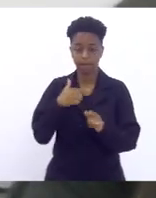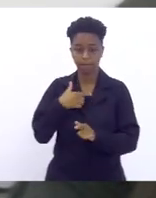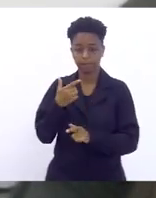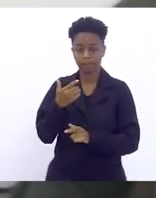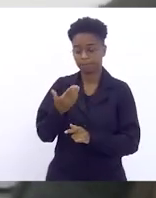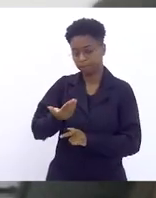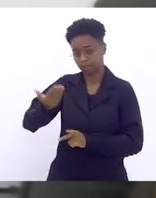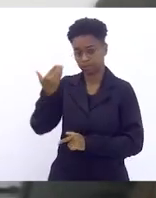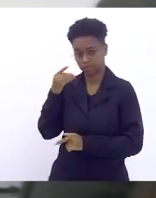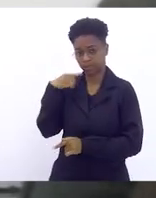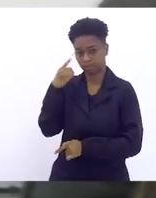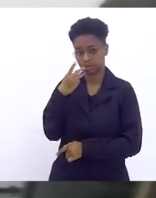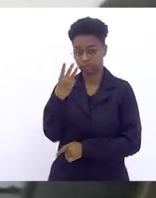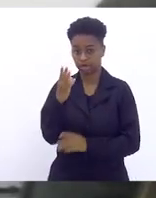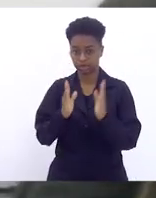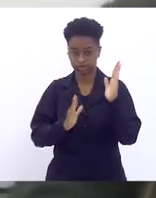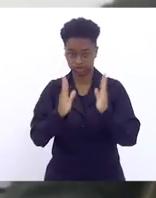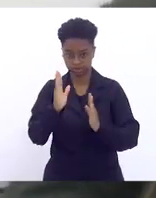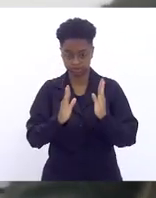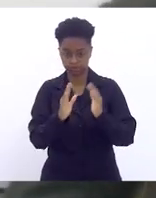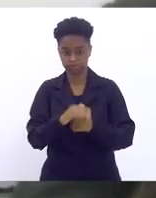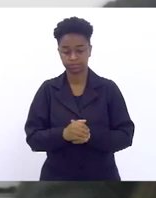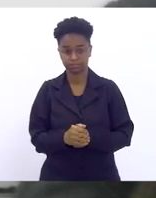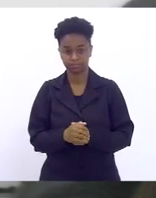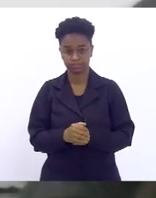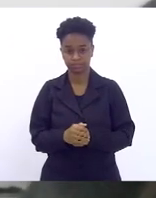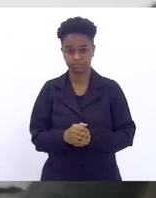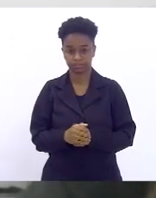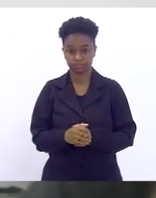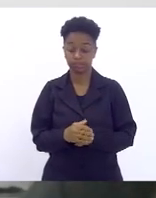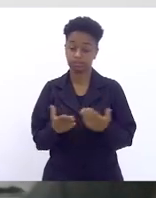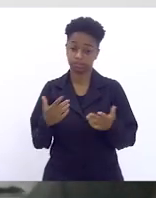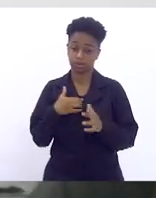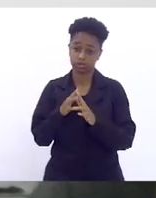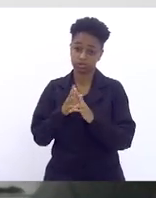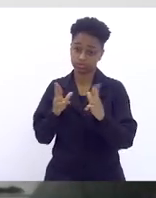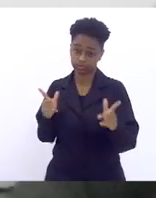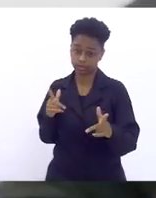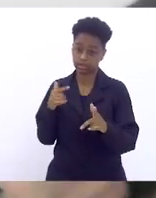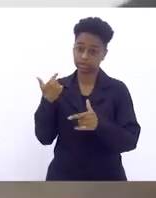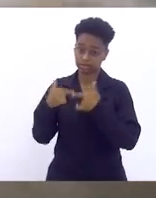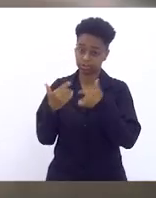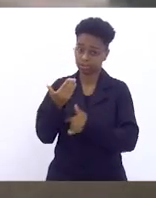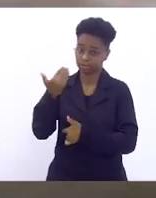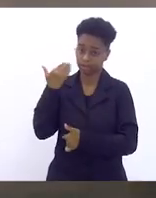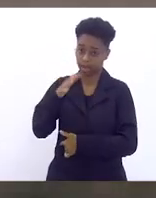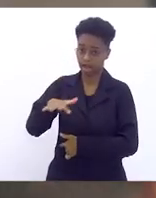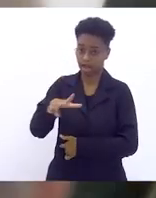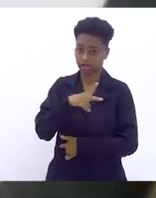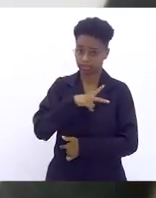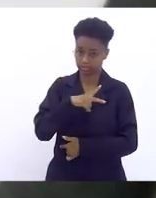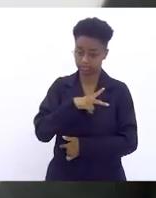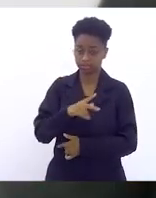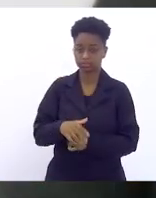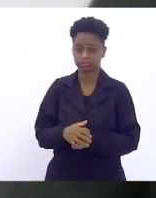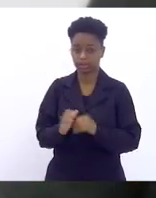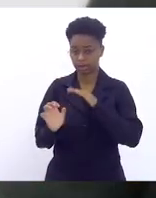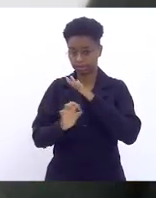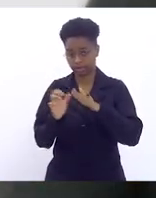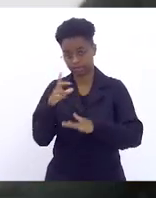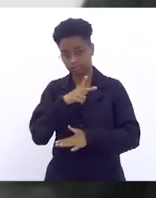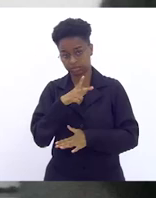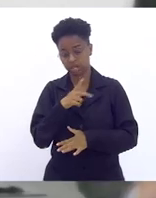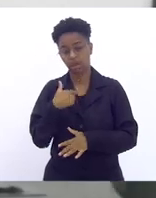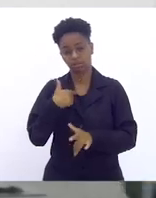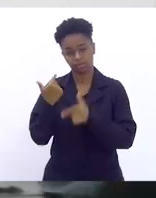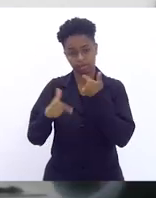durante três mandatos e Diferentemente dele eu vim do setor privado e Trabalhei muitos anos na área de planejamento